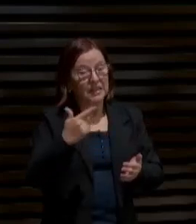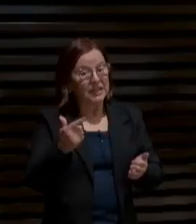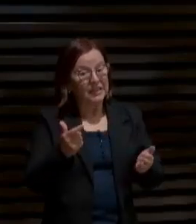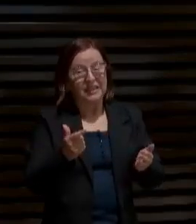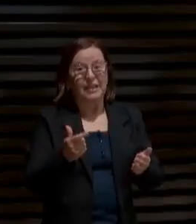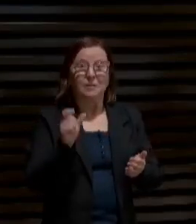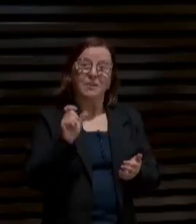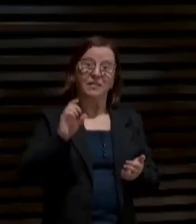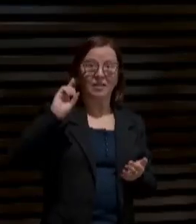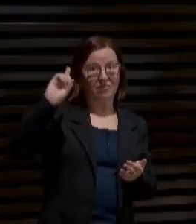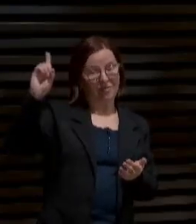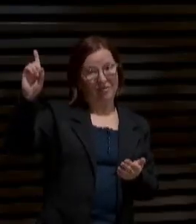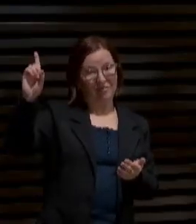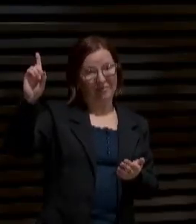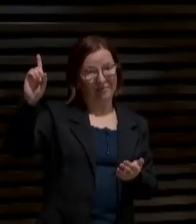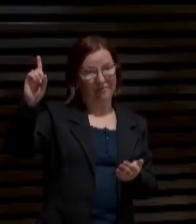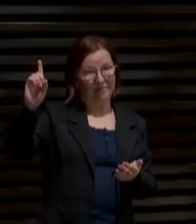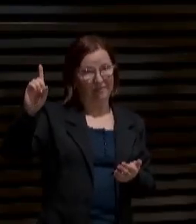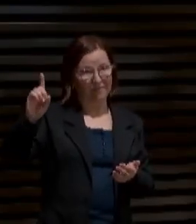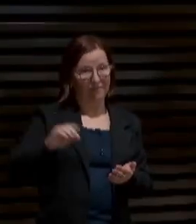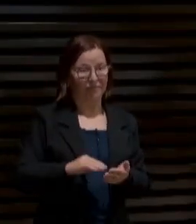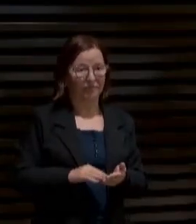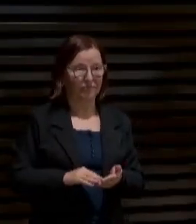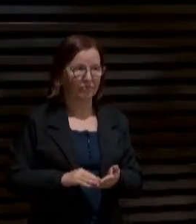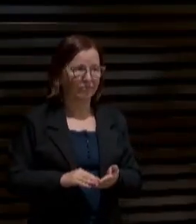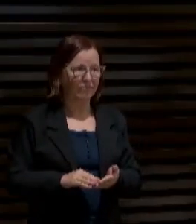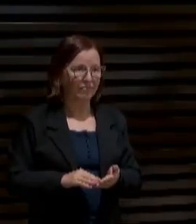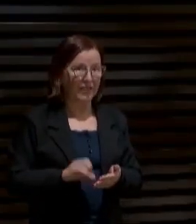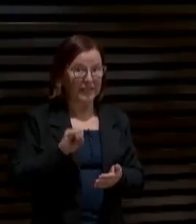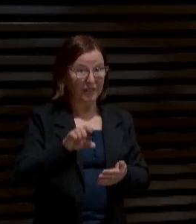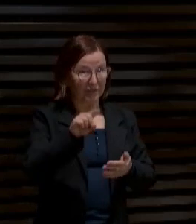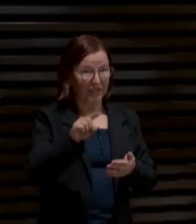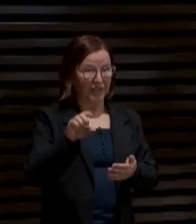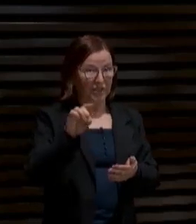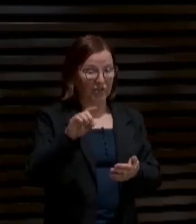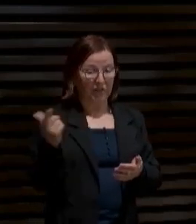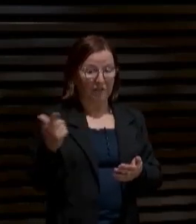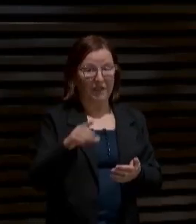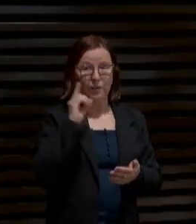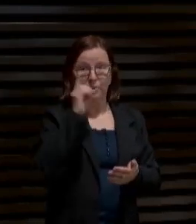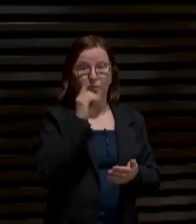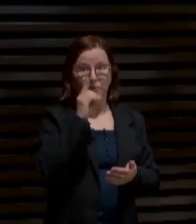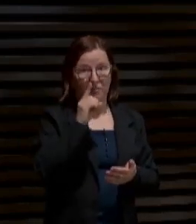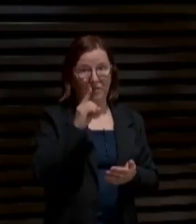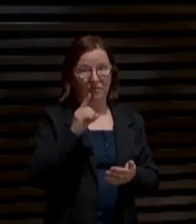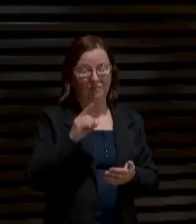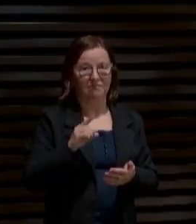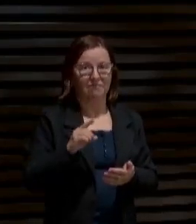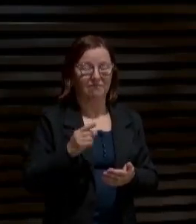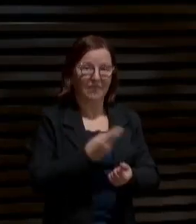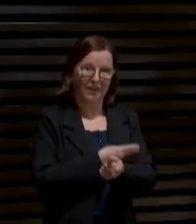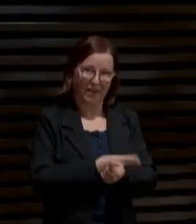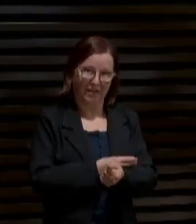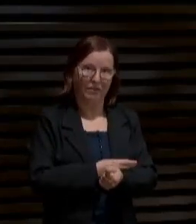vem na igreja só para ligar o Cabinho no banco aí você tá errado a decisão de estudar a palavra tem